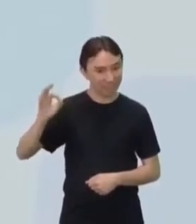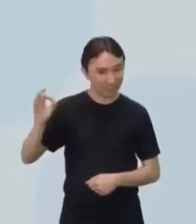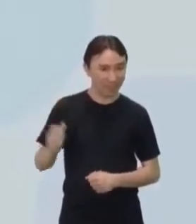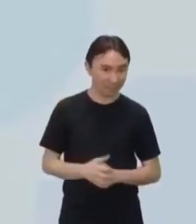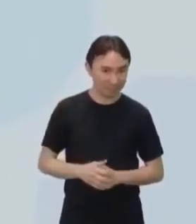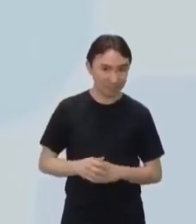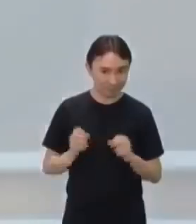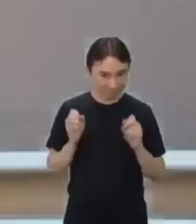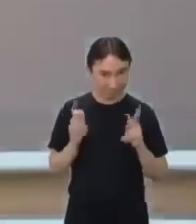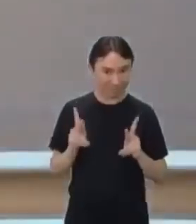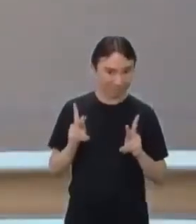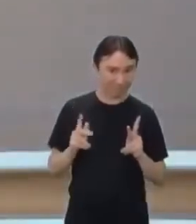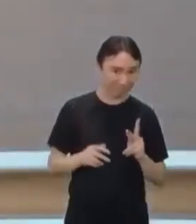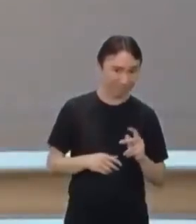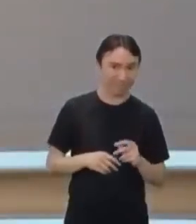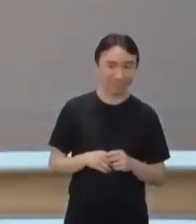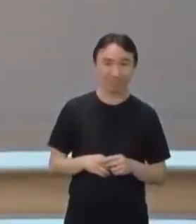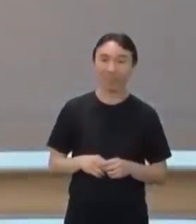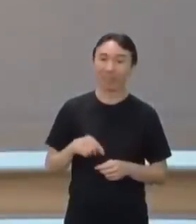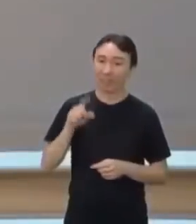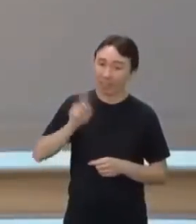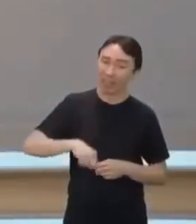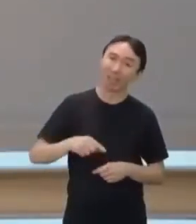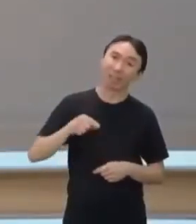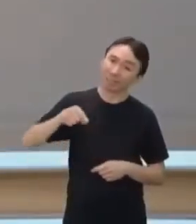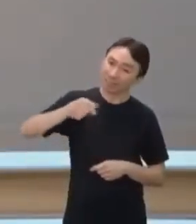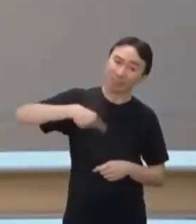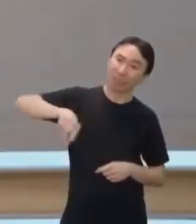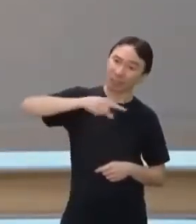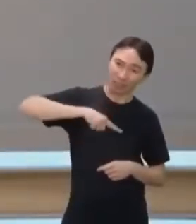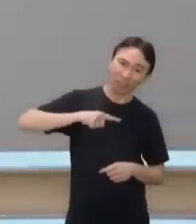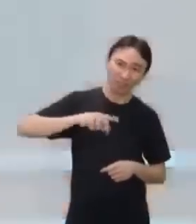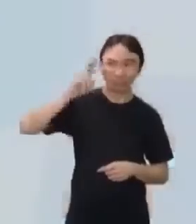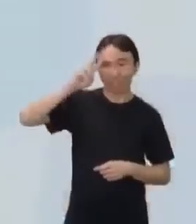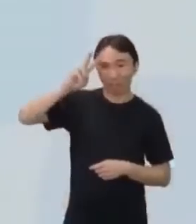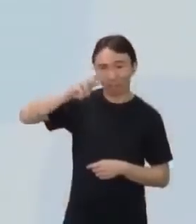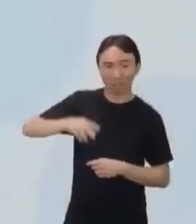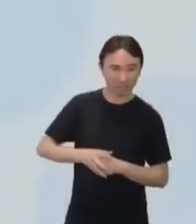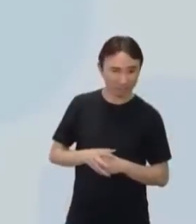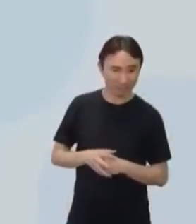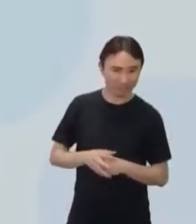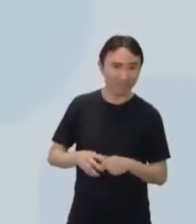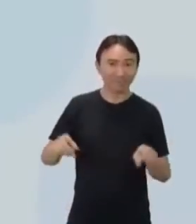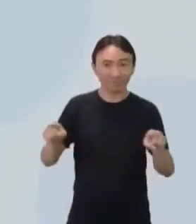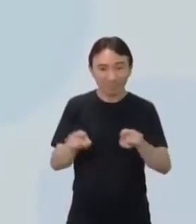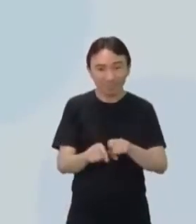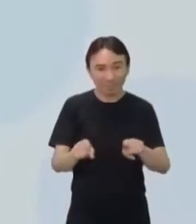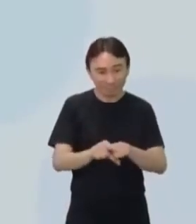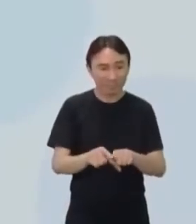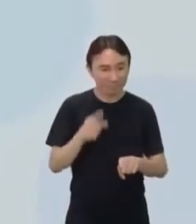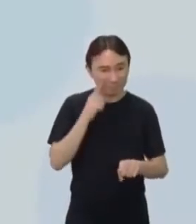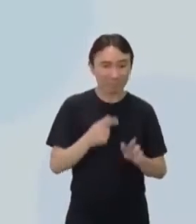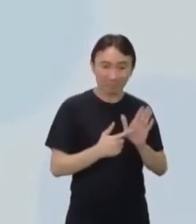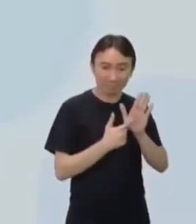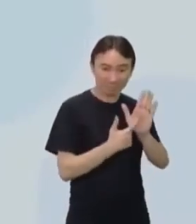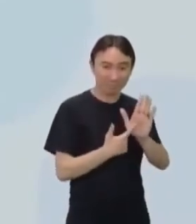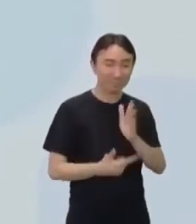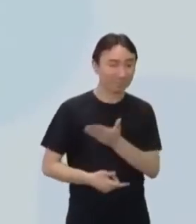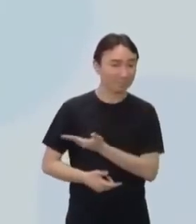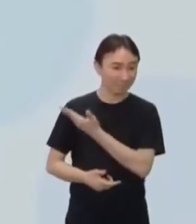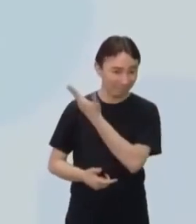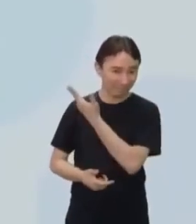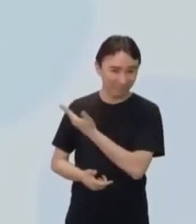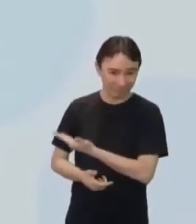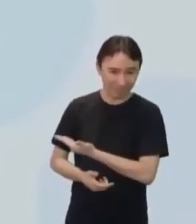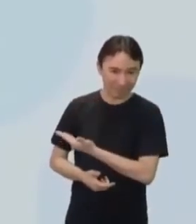tá bom? Então esse é um pouquinho do histórico e falar um pouquinho aqui para vocês, né, que dessa